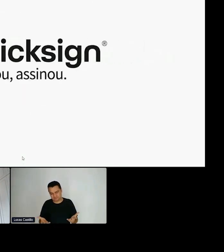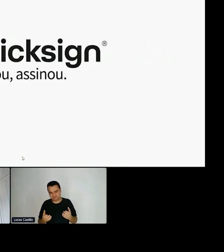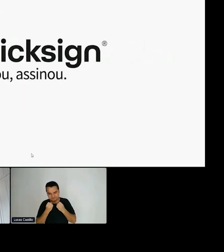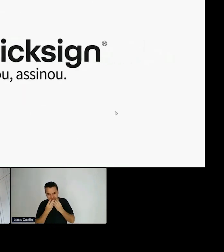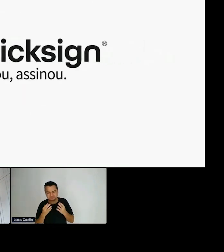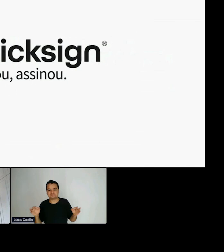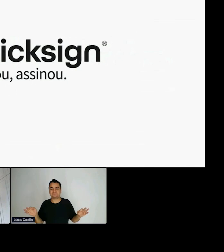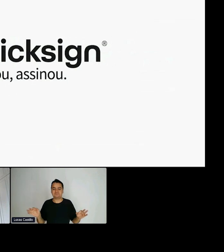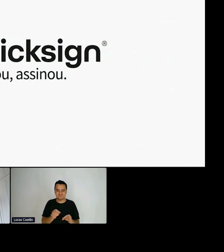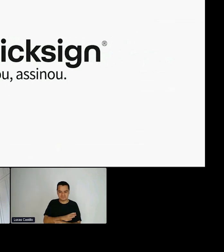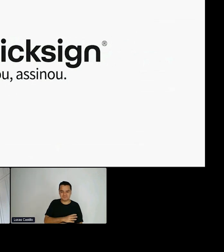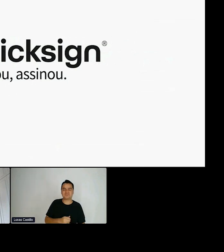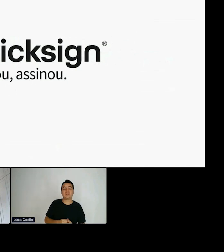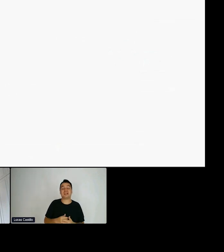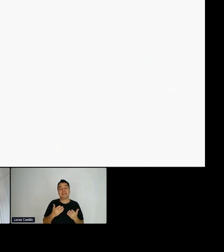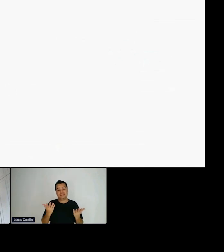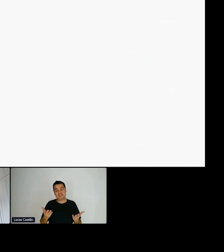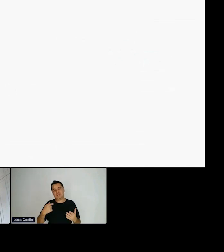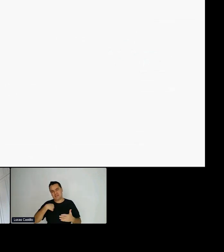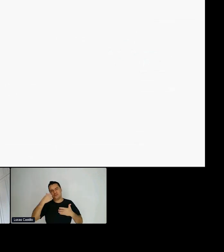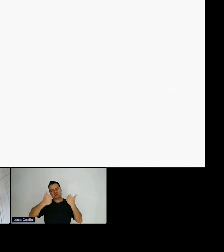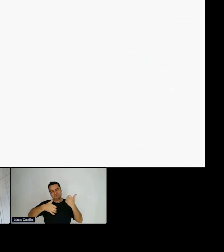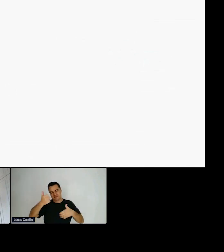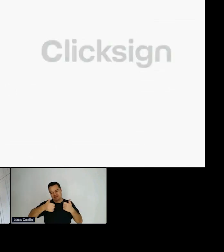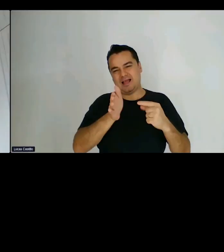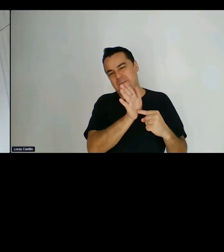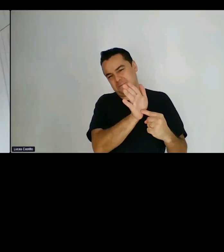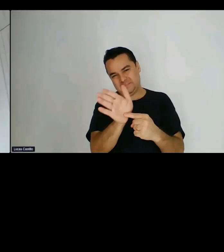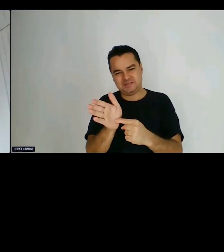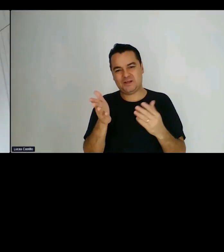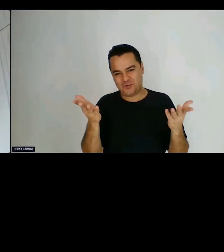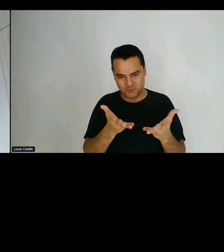Essa era o que eu tinha para apresentar hoje.